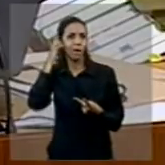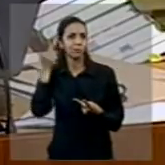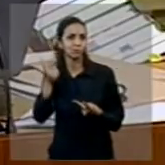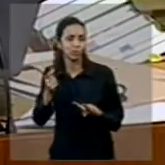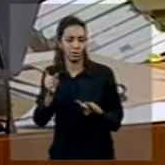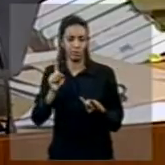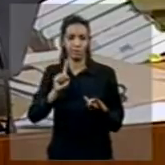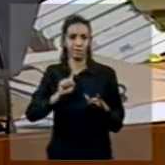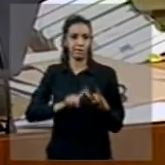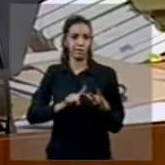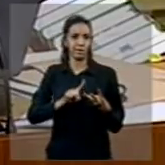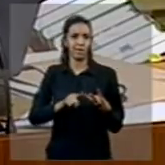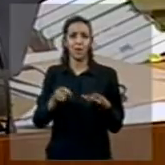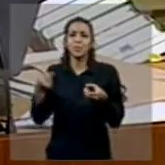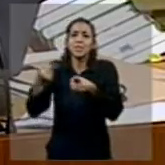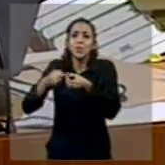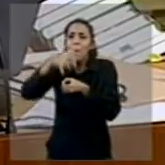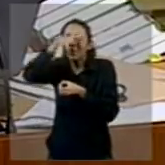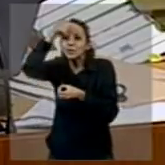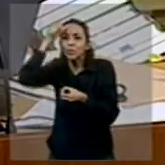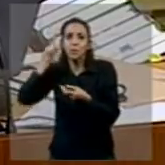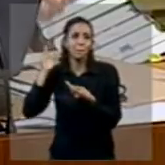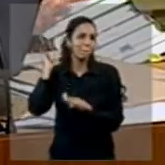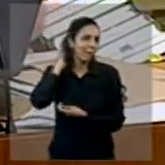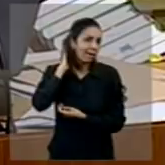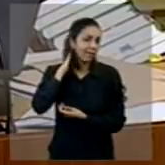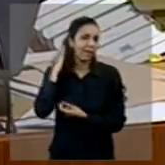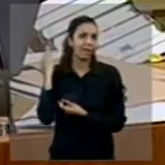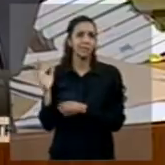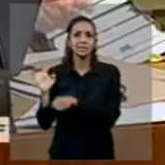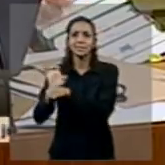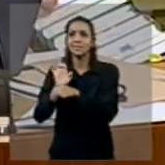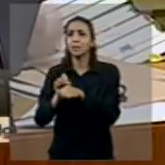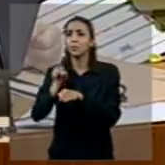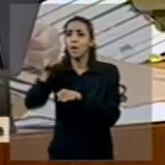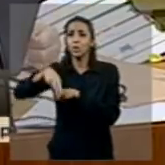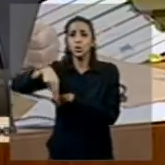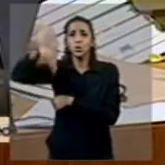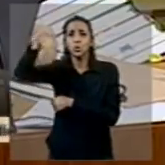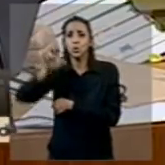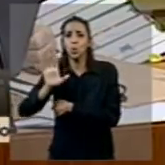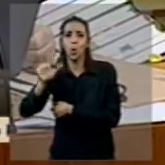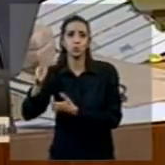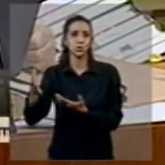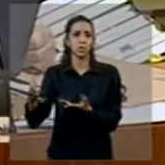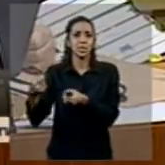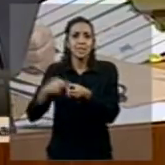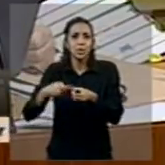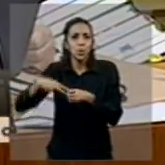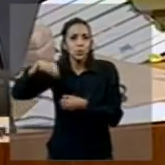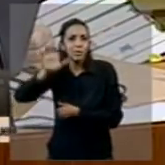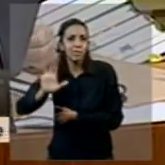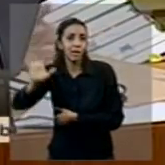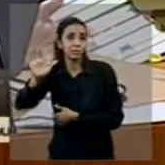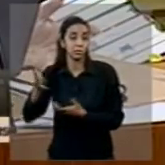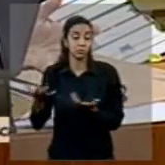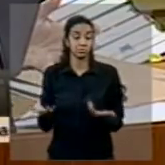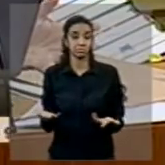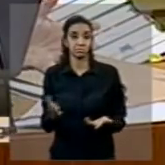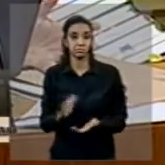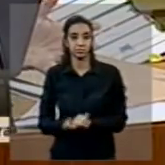no interior da Amazônia, do Pará, desses estados do Norte, no interior do Nordeste. Quer dizer, não